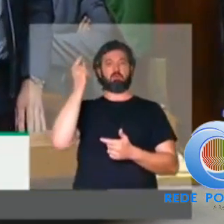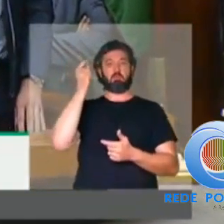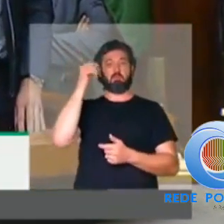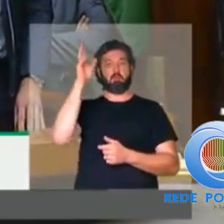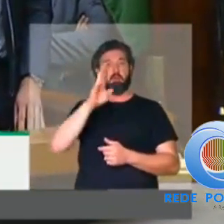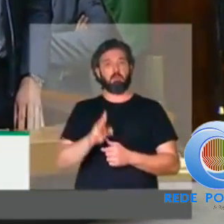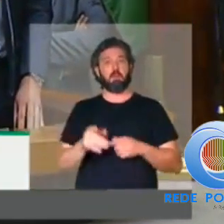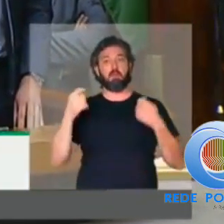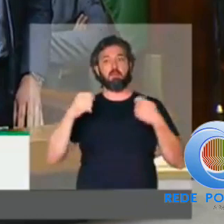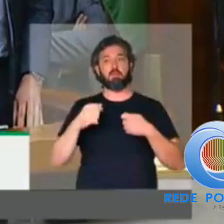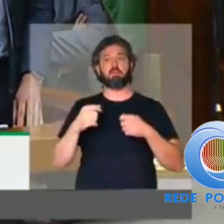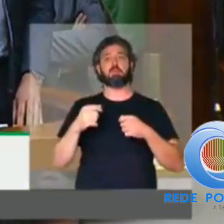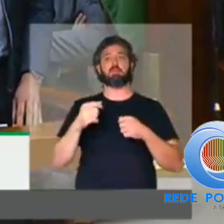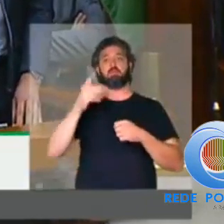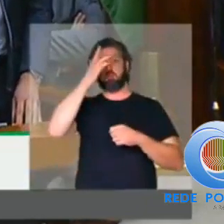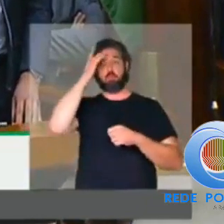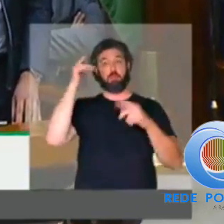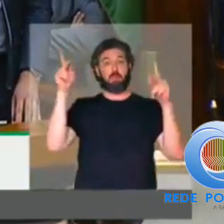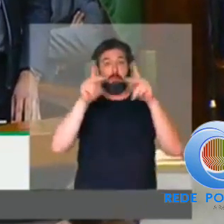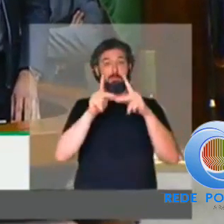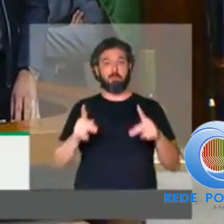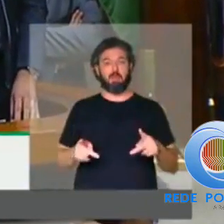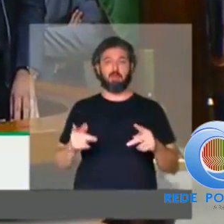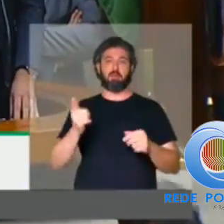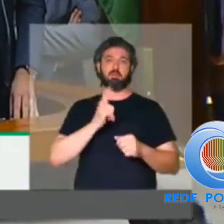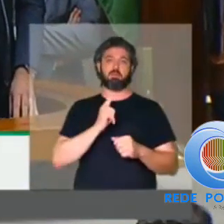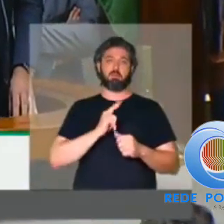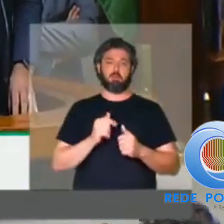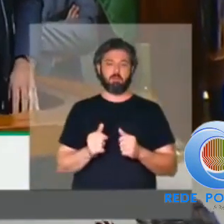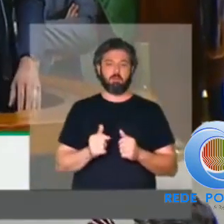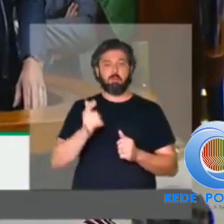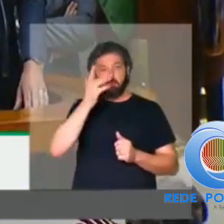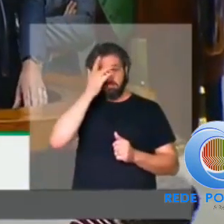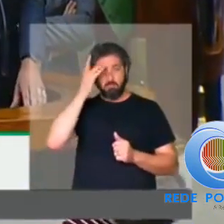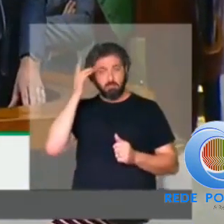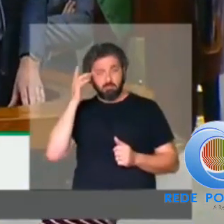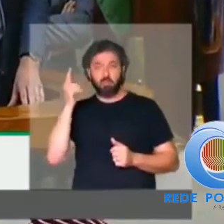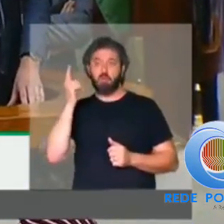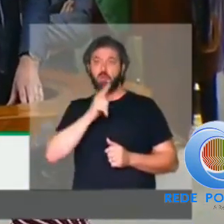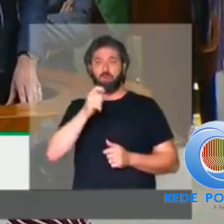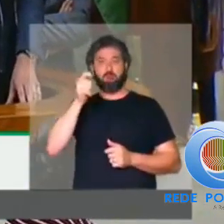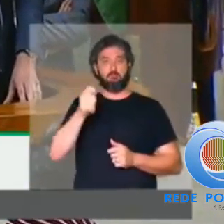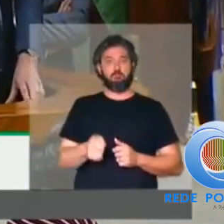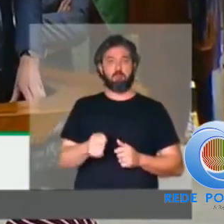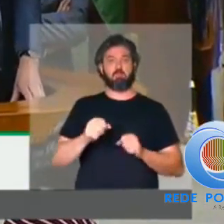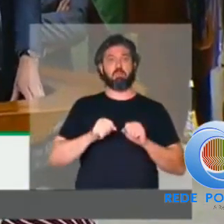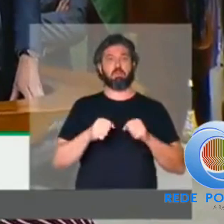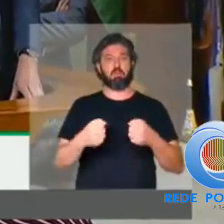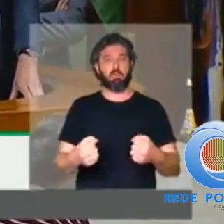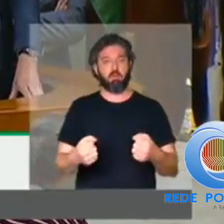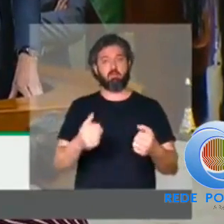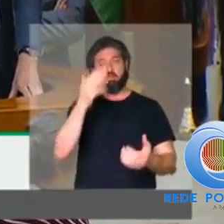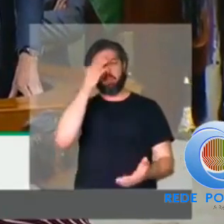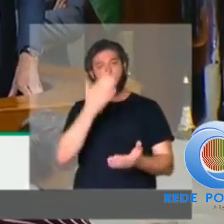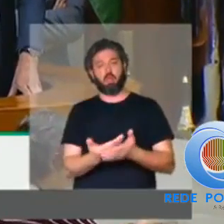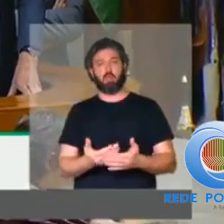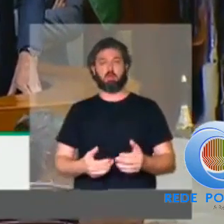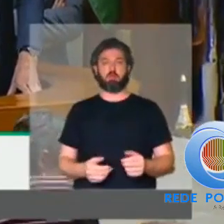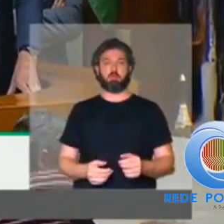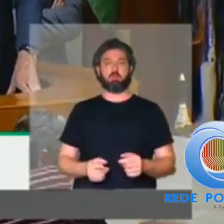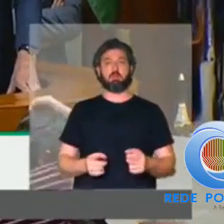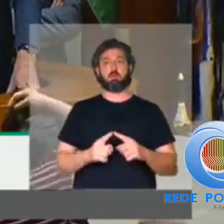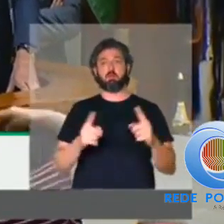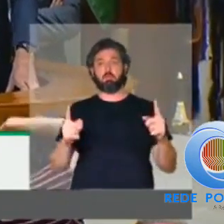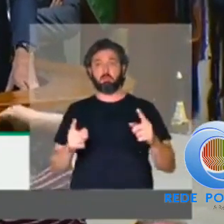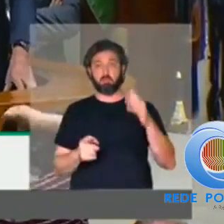O Brasil precisa de um pacificador. Alguém que tenha sim firmeza de defender aquilo que acredita,